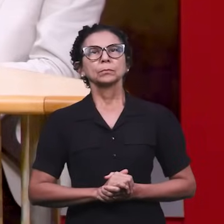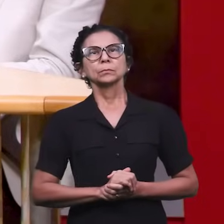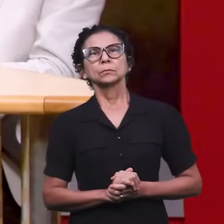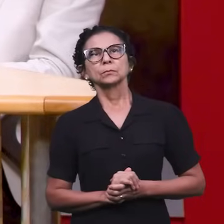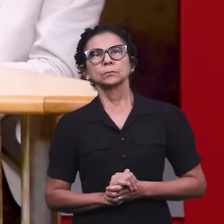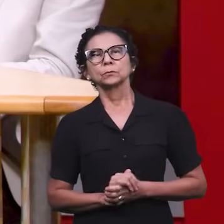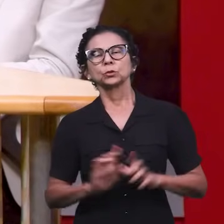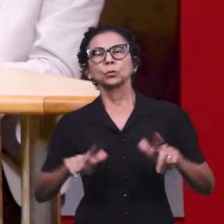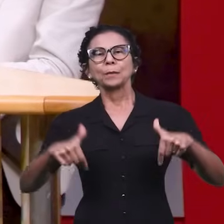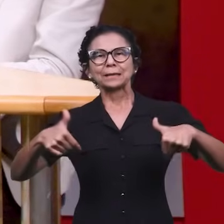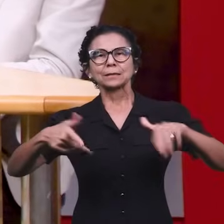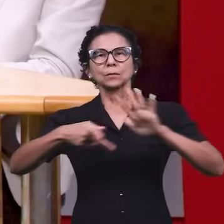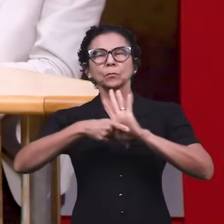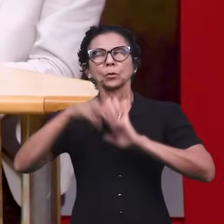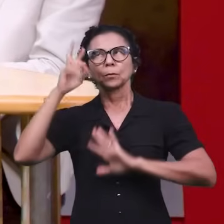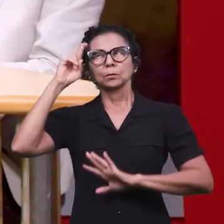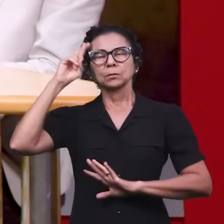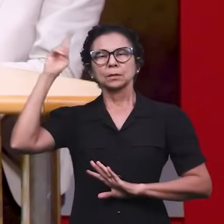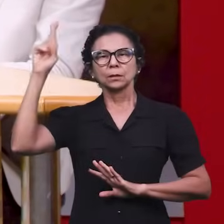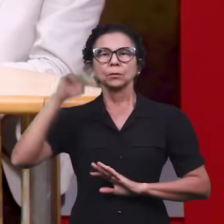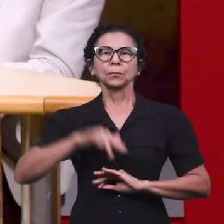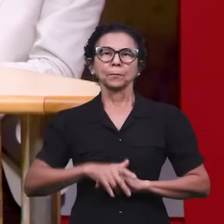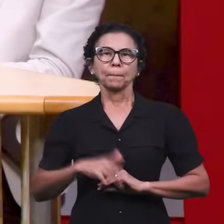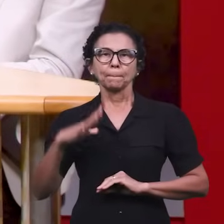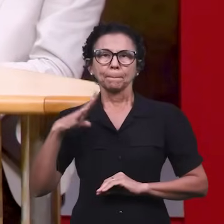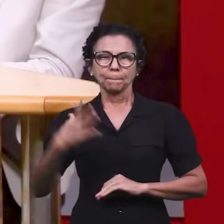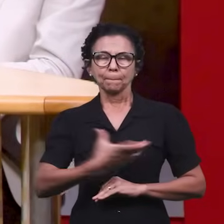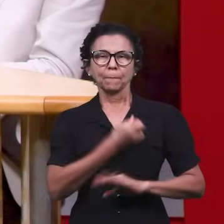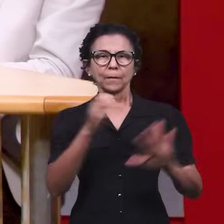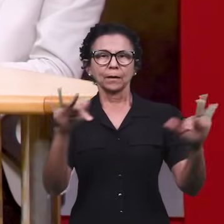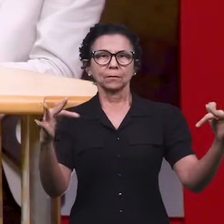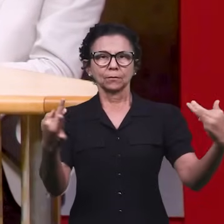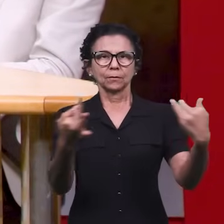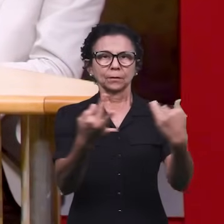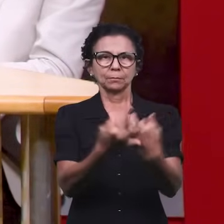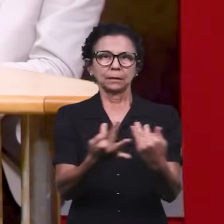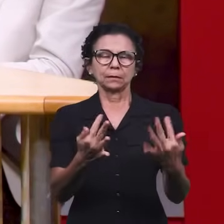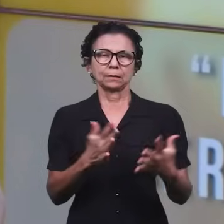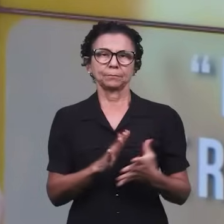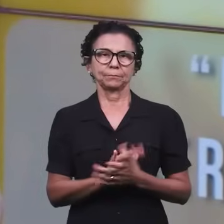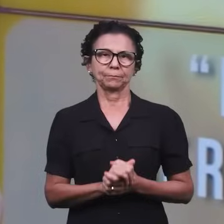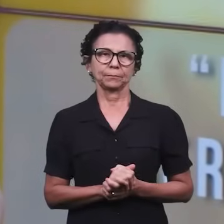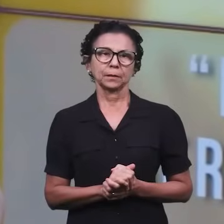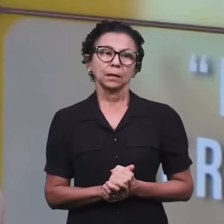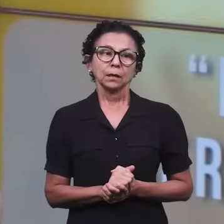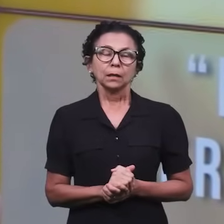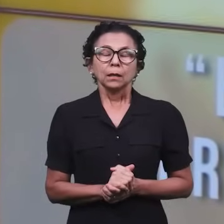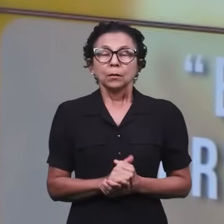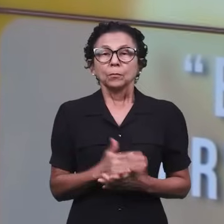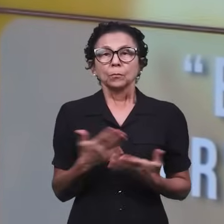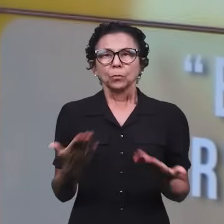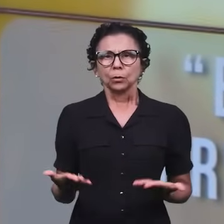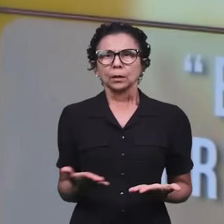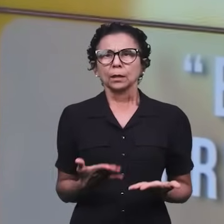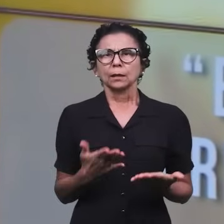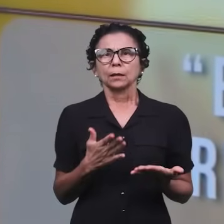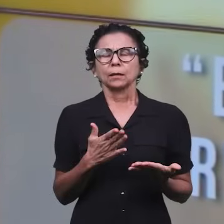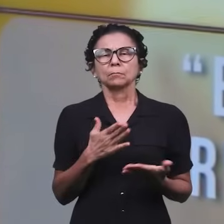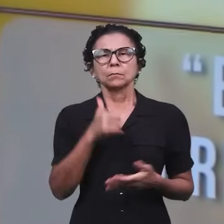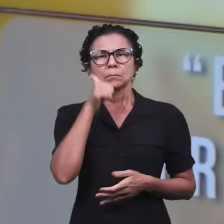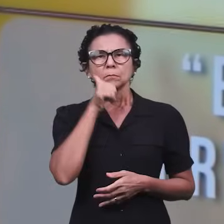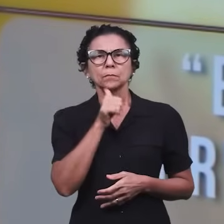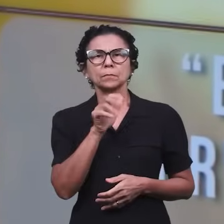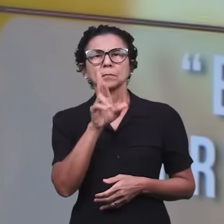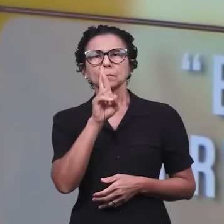Raabe e a sua família. Porque foi numa noite que não foi uma noite comum na vida de